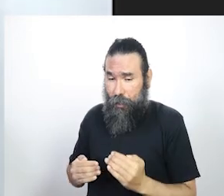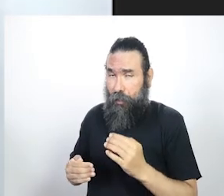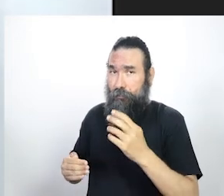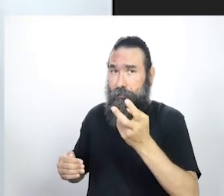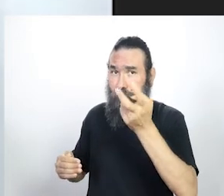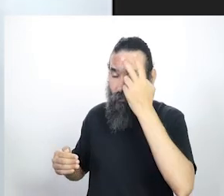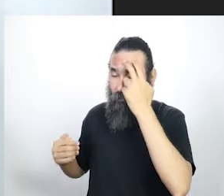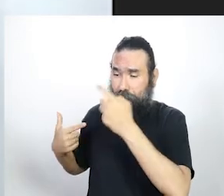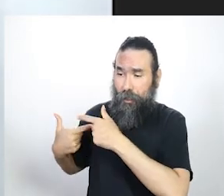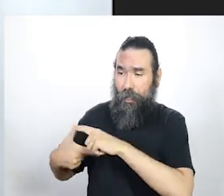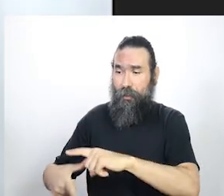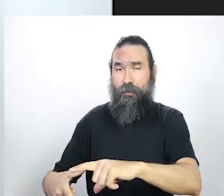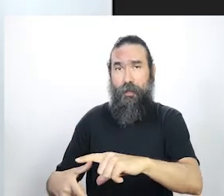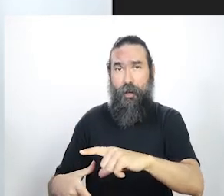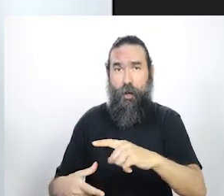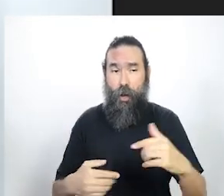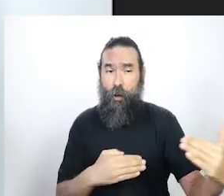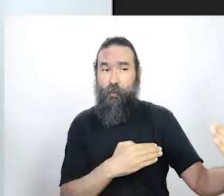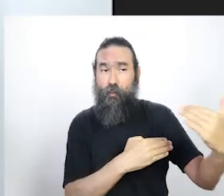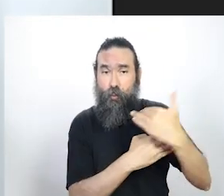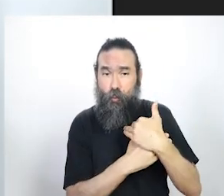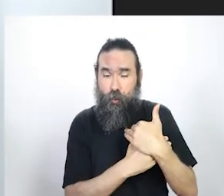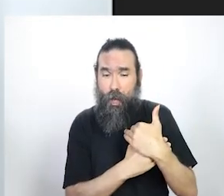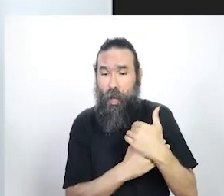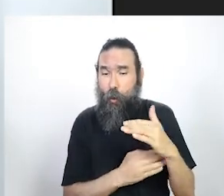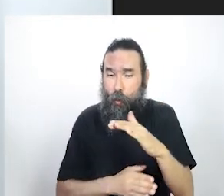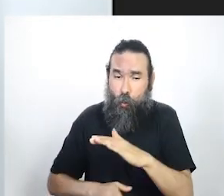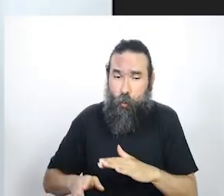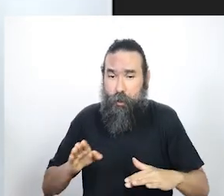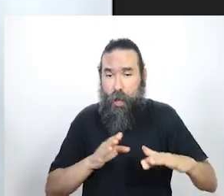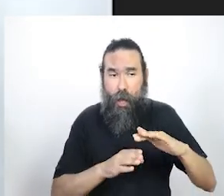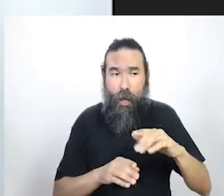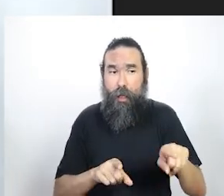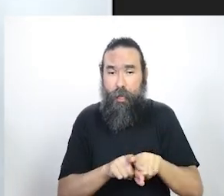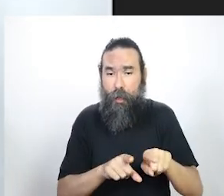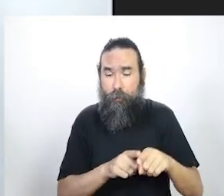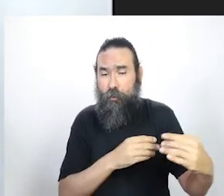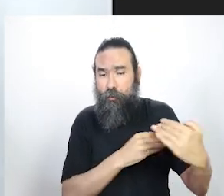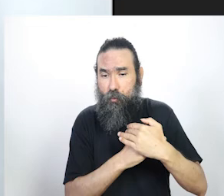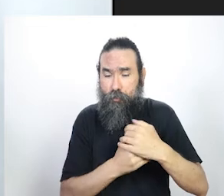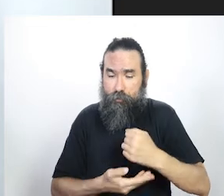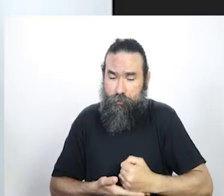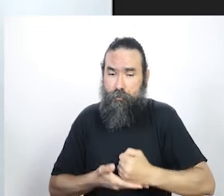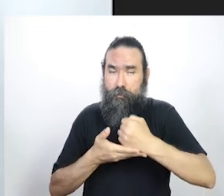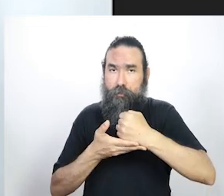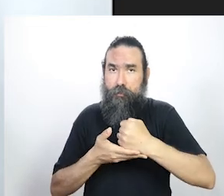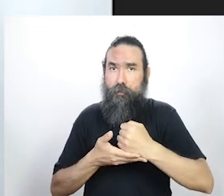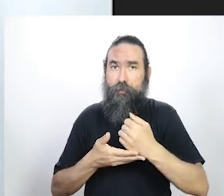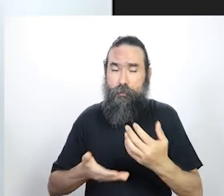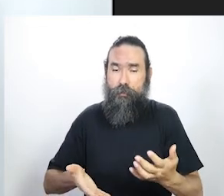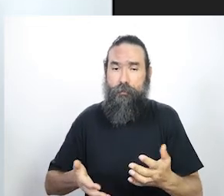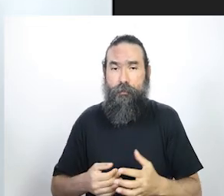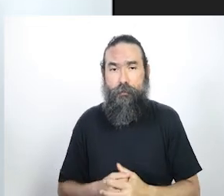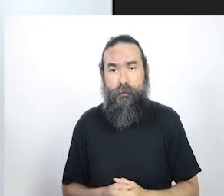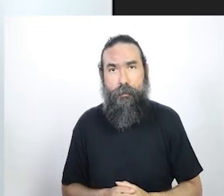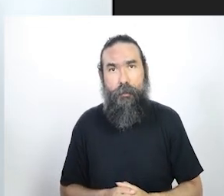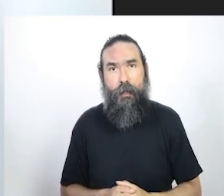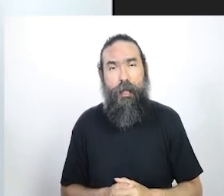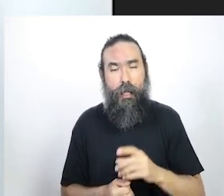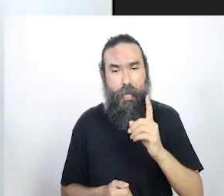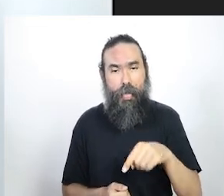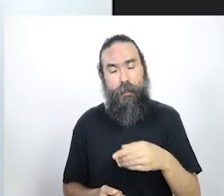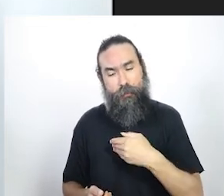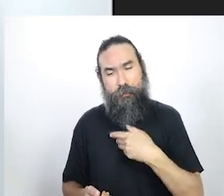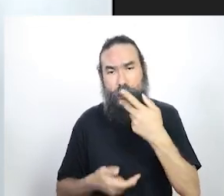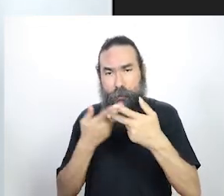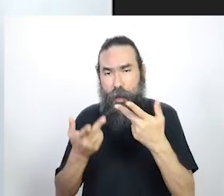eles. Esse lugar de fala também. Desses grupos. Essa é a minha